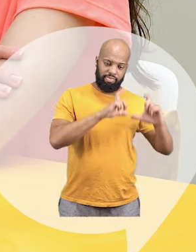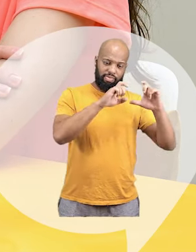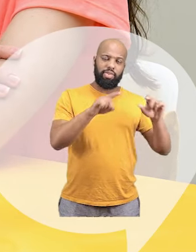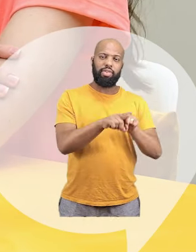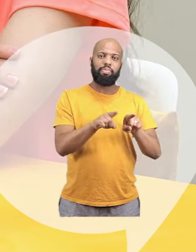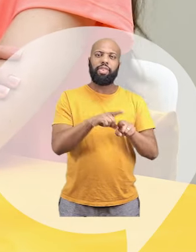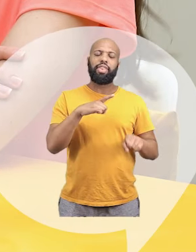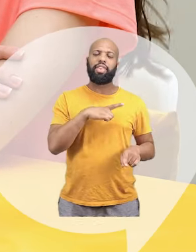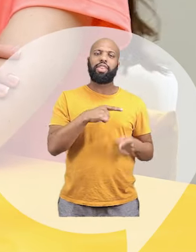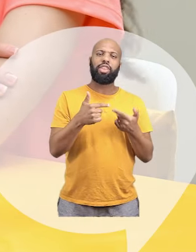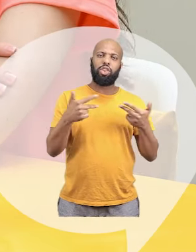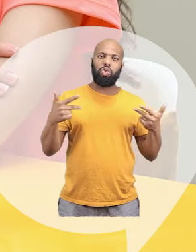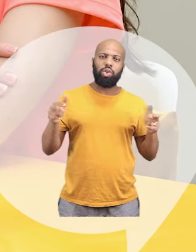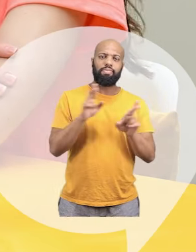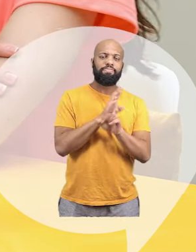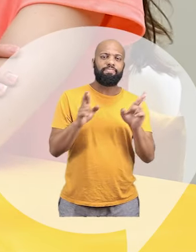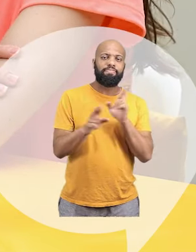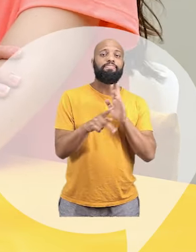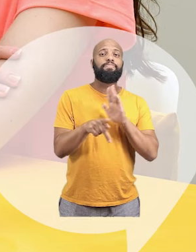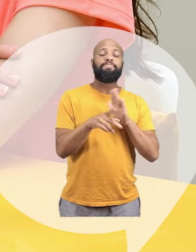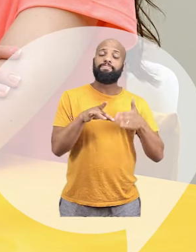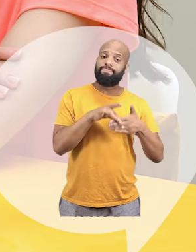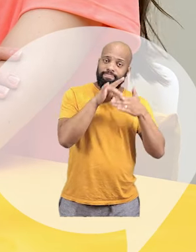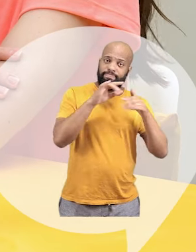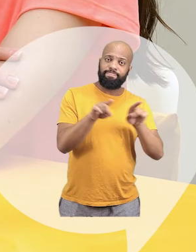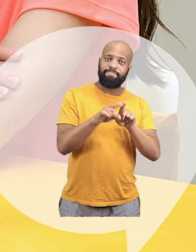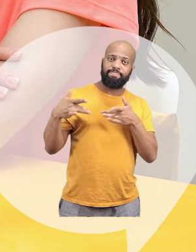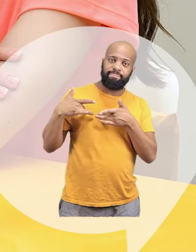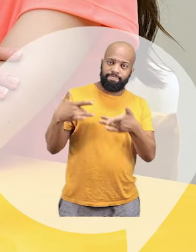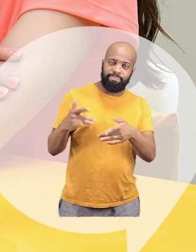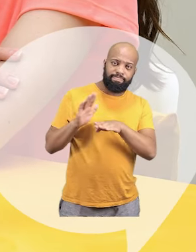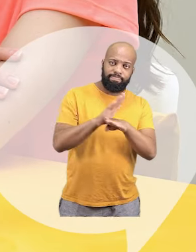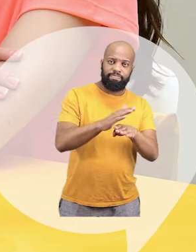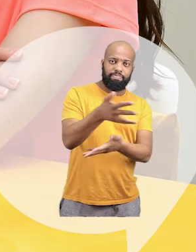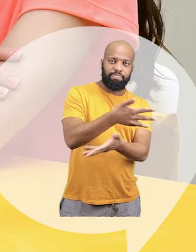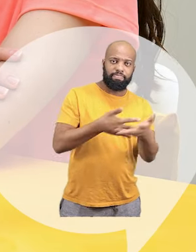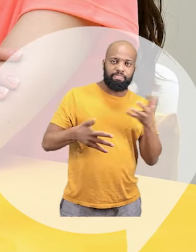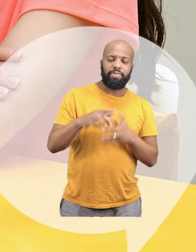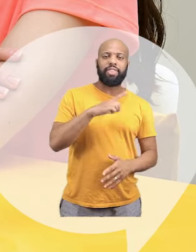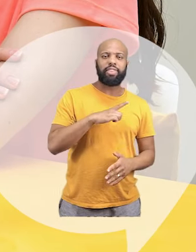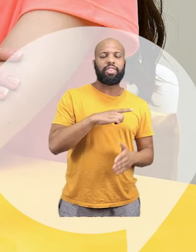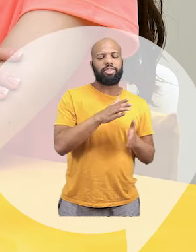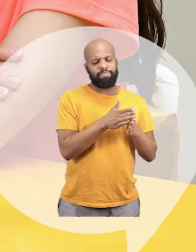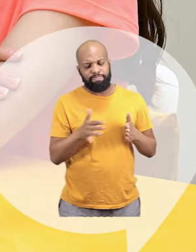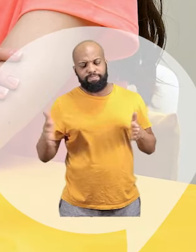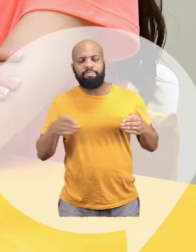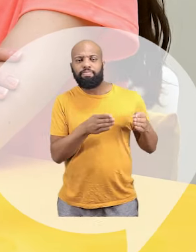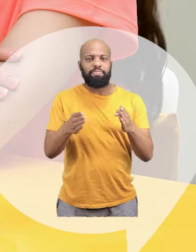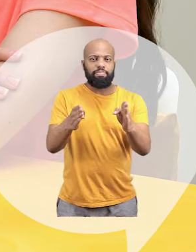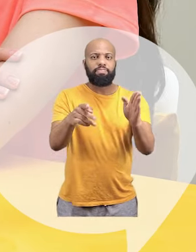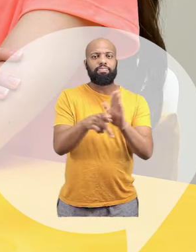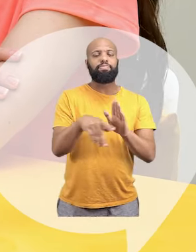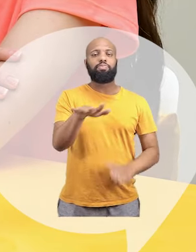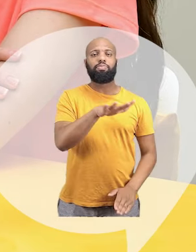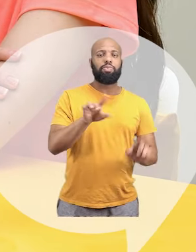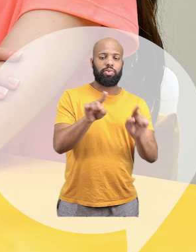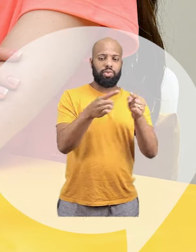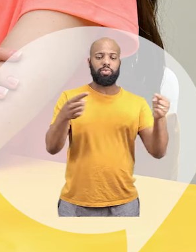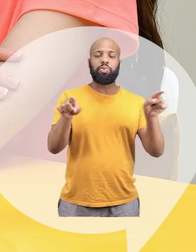participou de muitas atividades de liderança e de voluntariado ação social Então ela tem aí uma longa trajetória